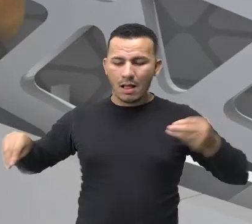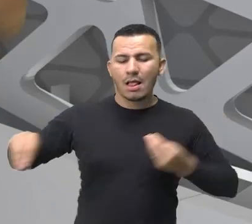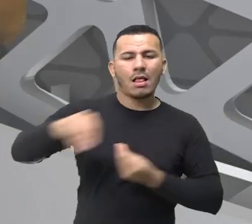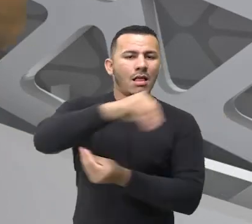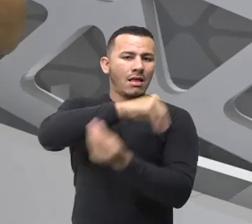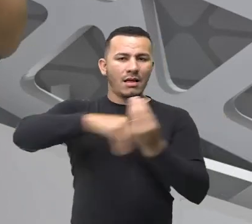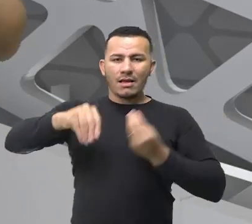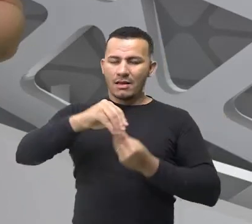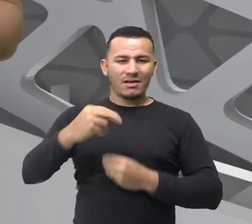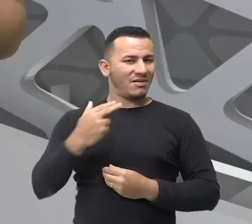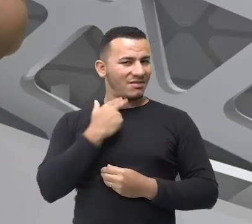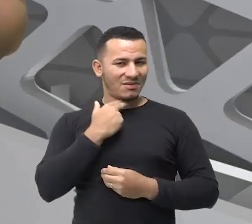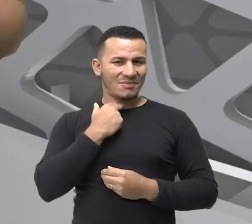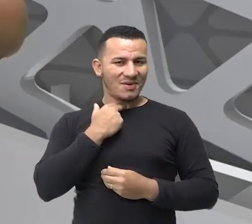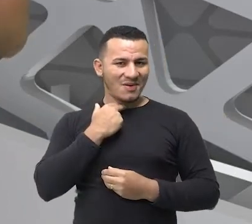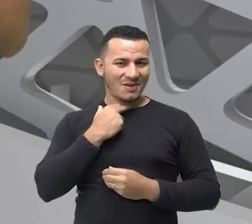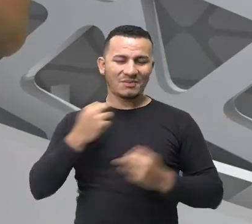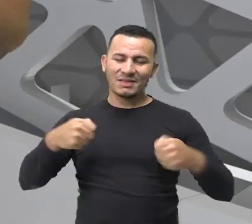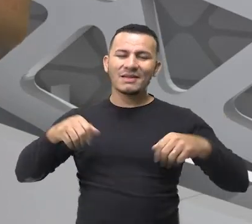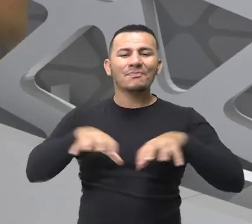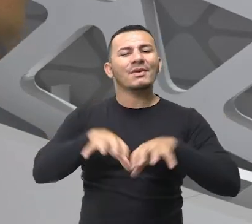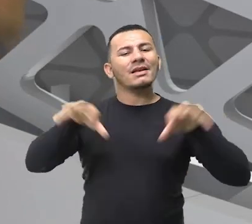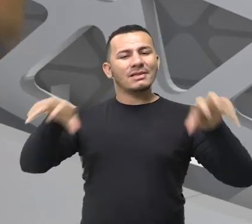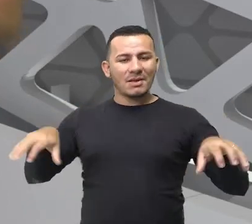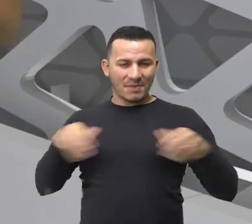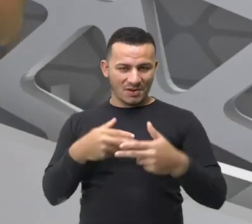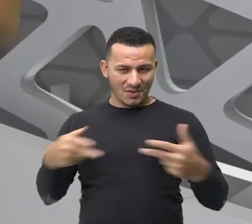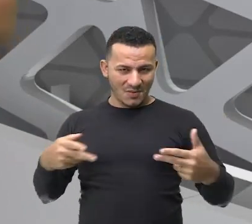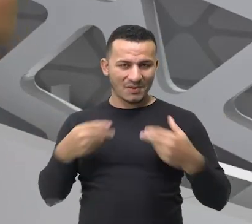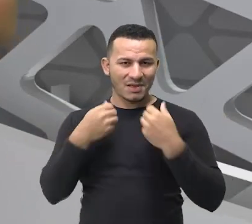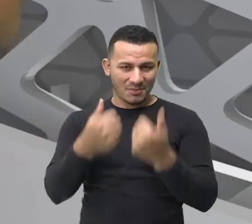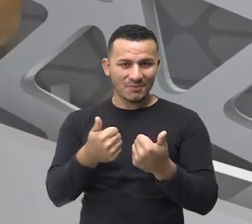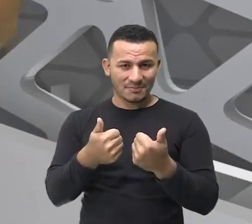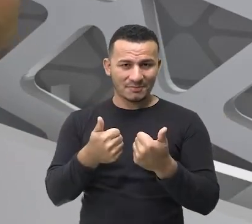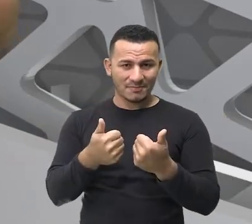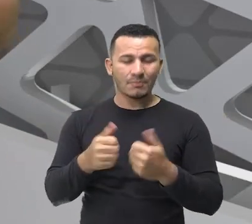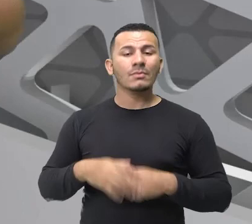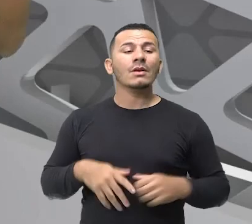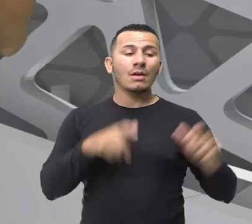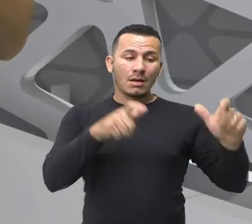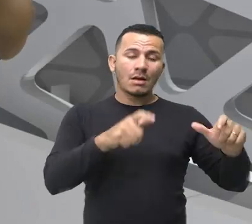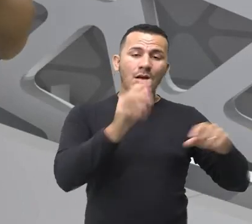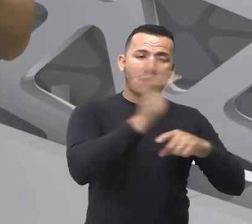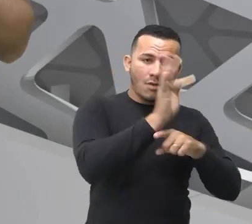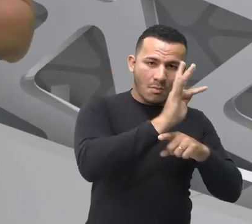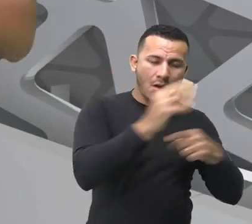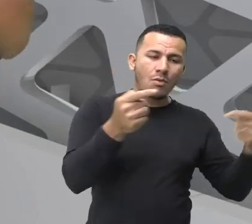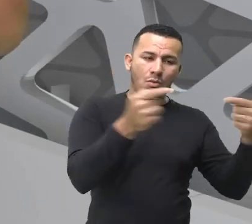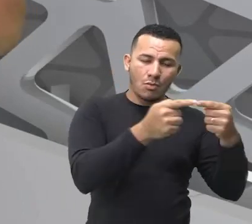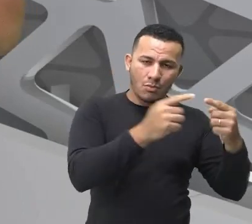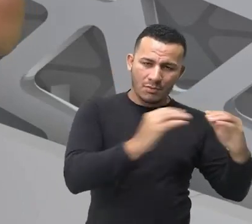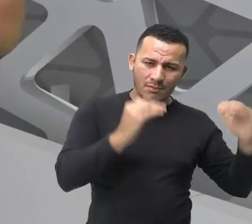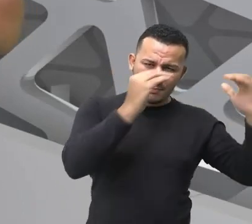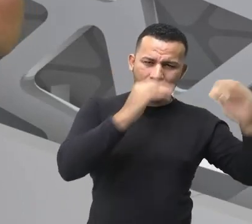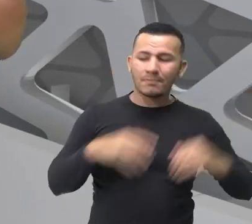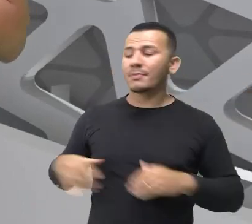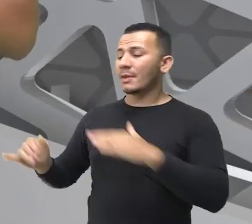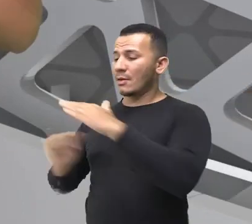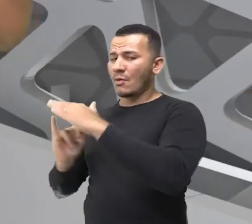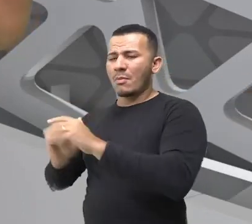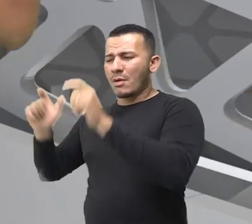linguagem informal com ambiente informal isso daí não pode acontecer Ok ambiente formal linguagem formal